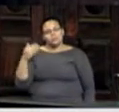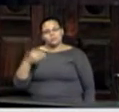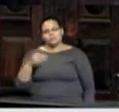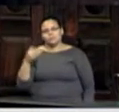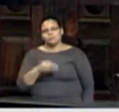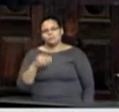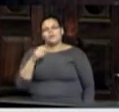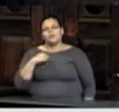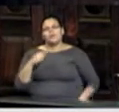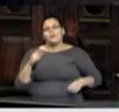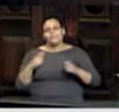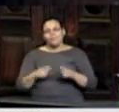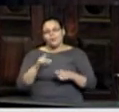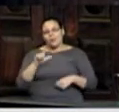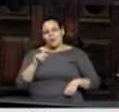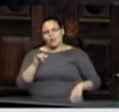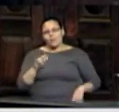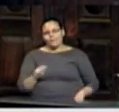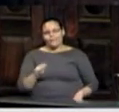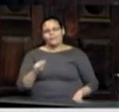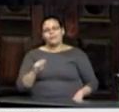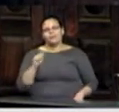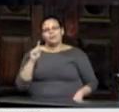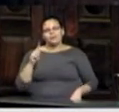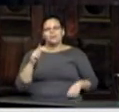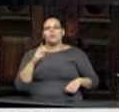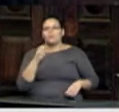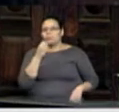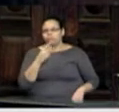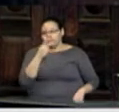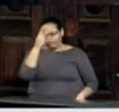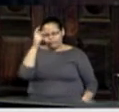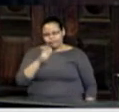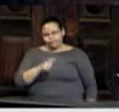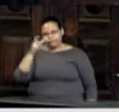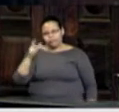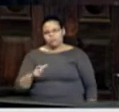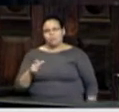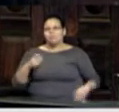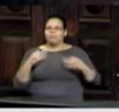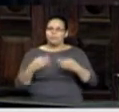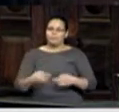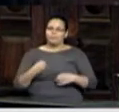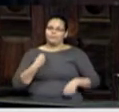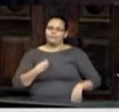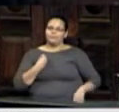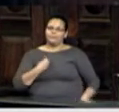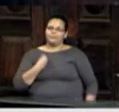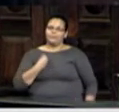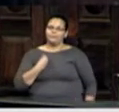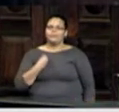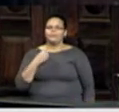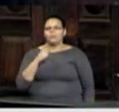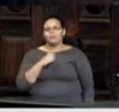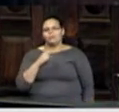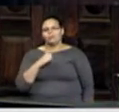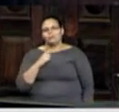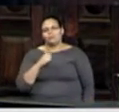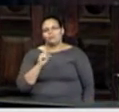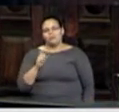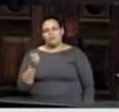Campos, o bairro da Lapa, a despeito de uma boa gente que vive lá, abriga um bunker